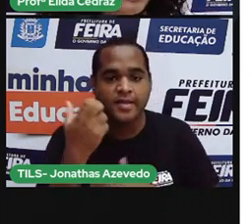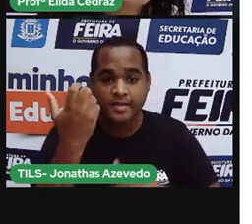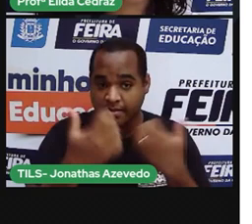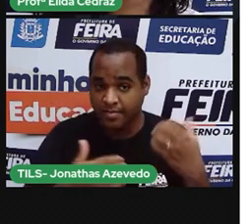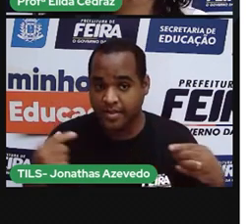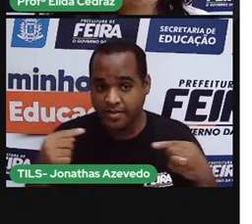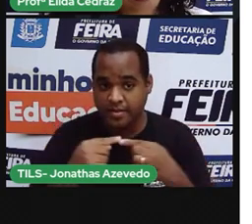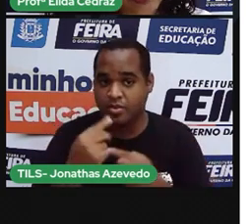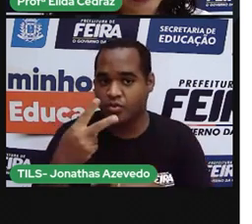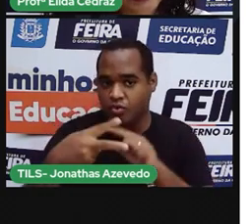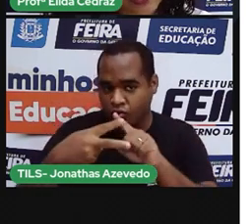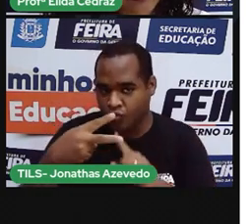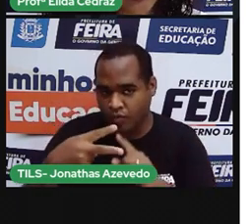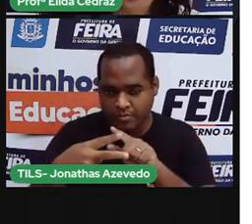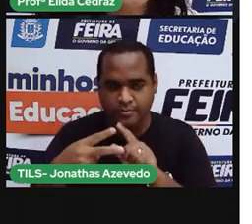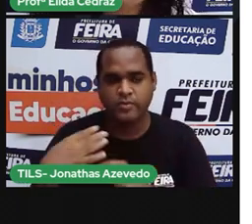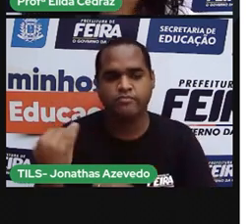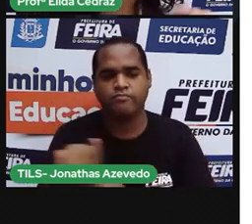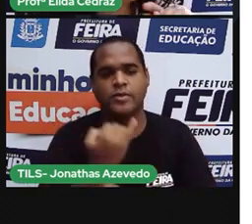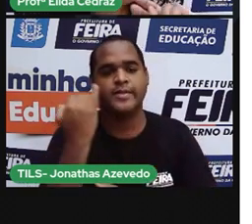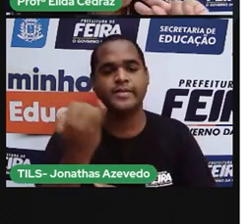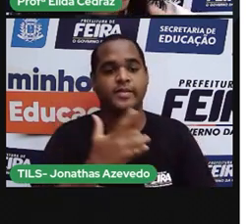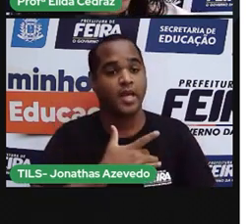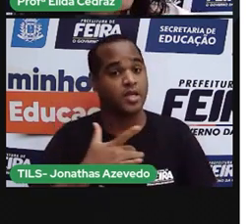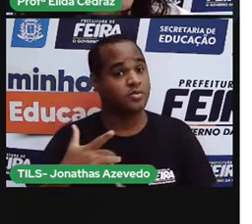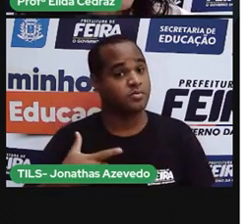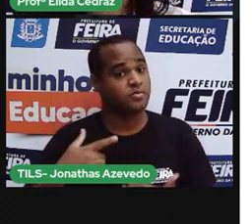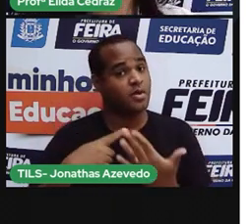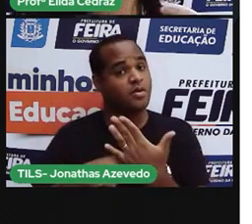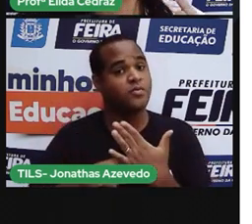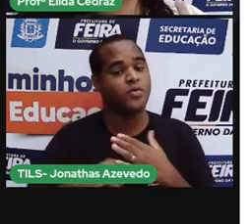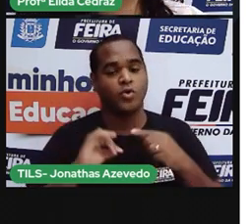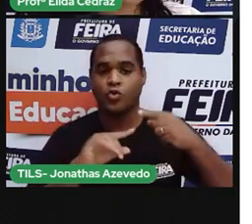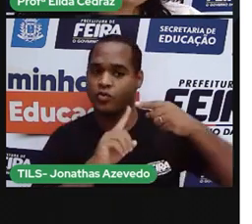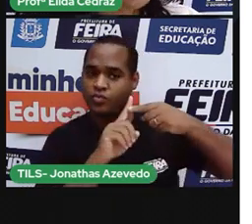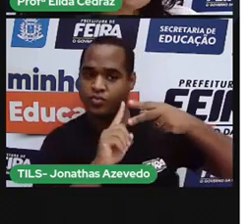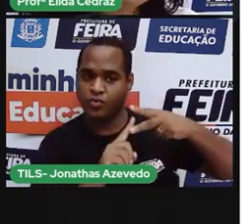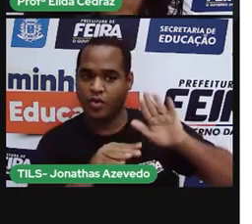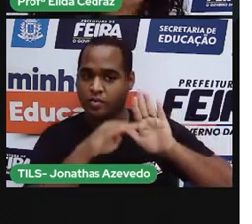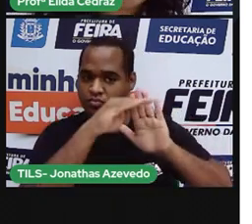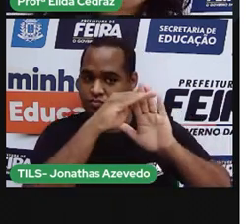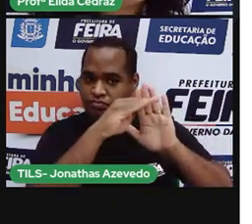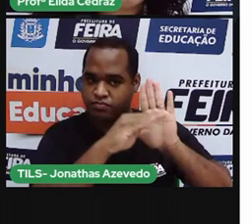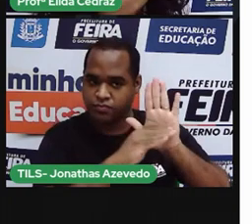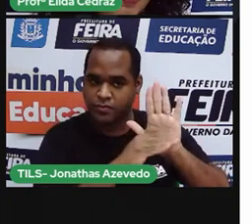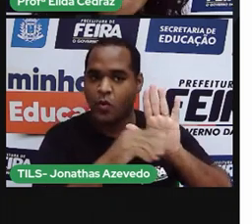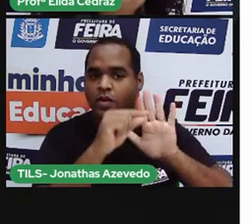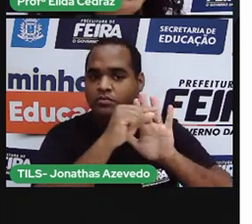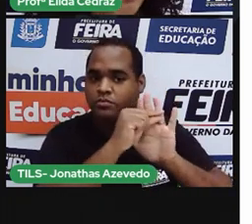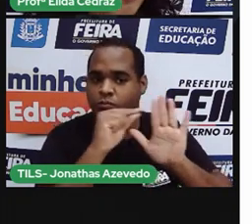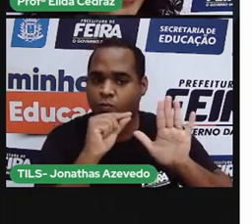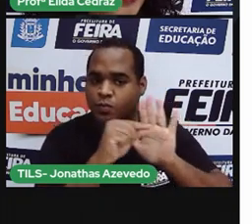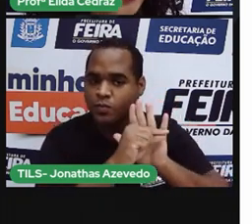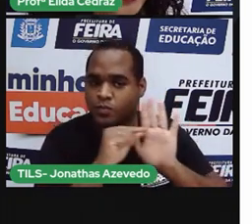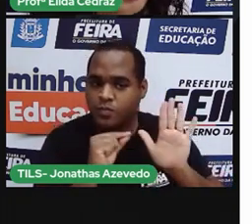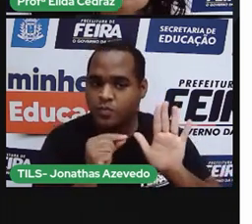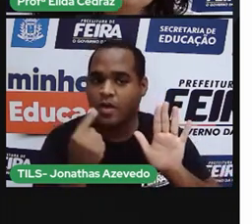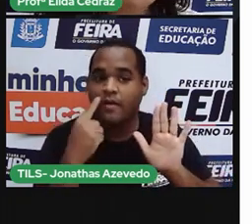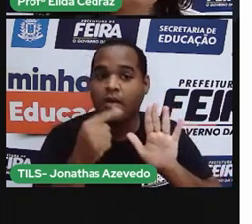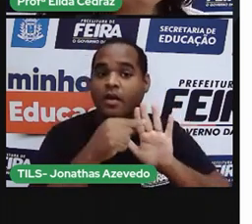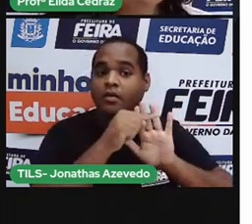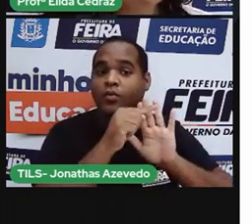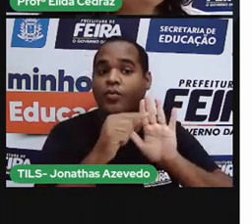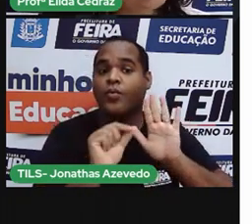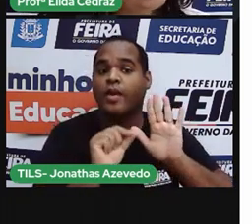atividade física para a nossa saúde. São 2 linhas. Em cada linha, você vai escrever um benefício